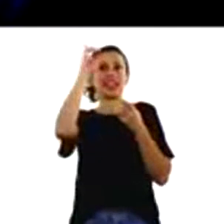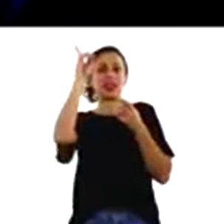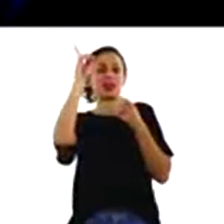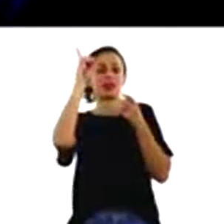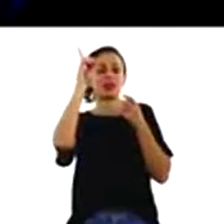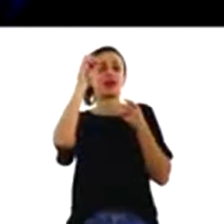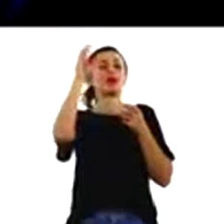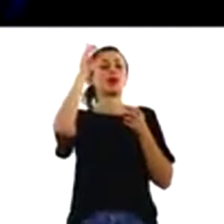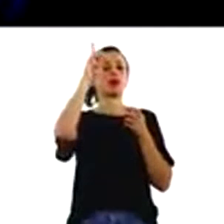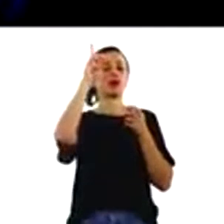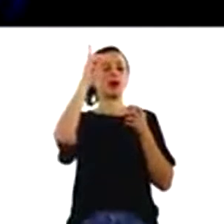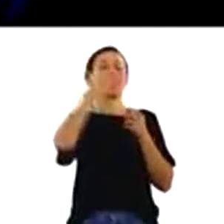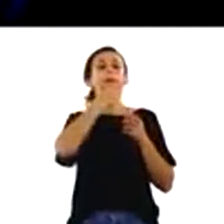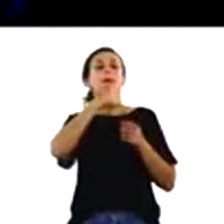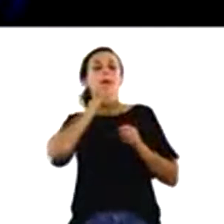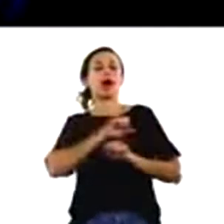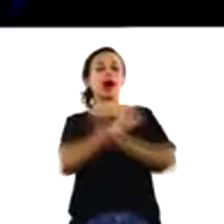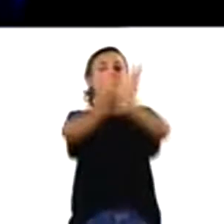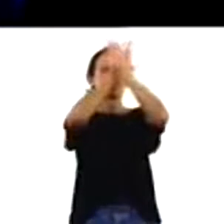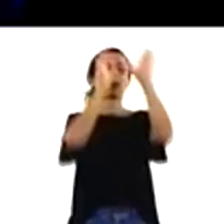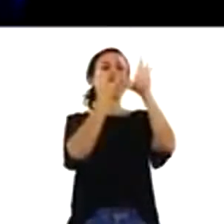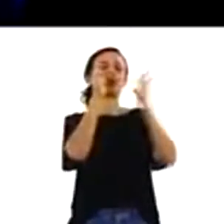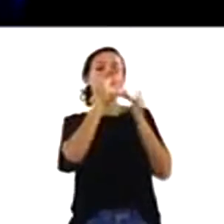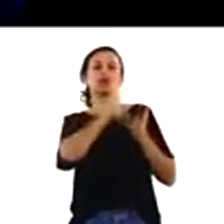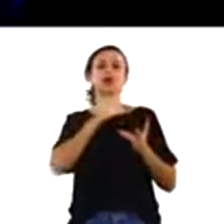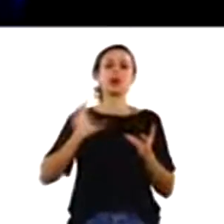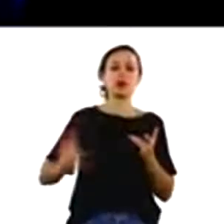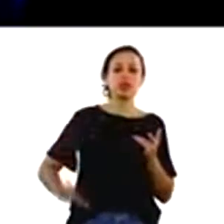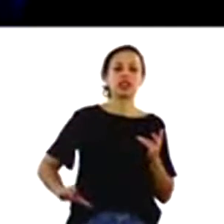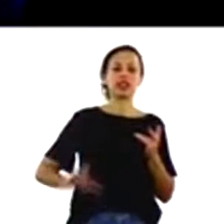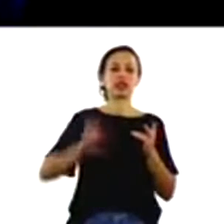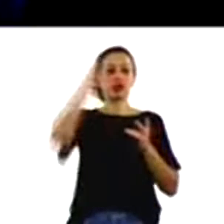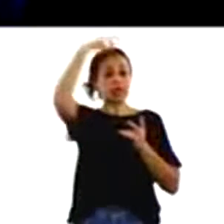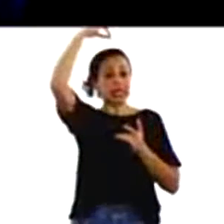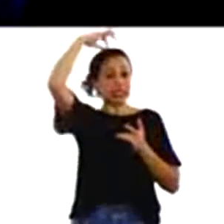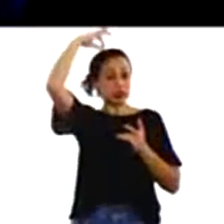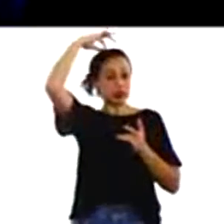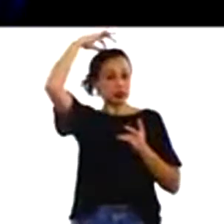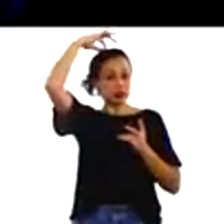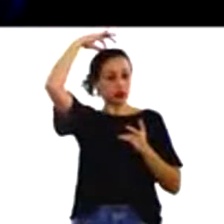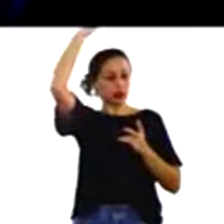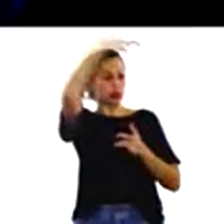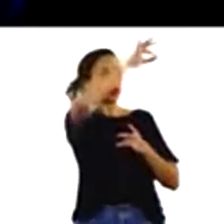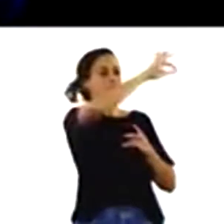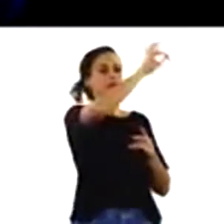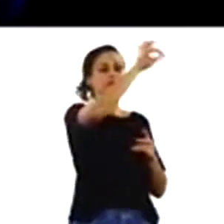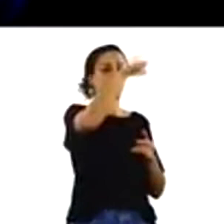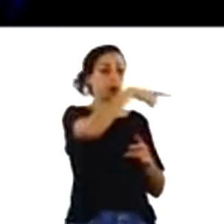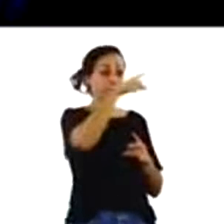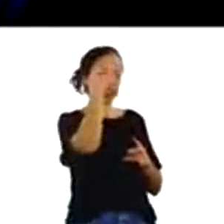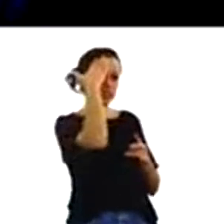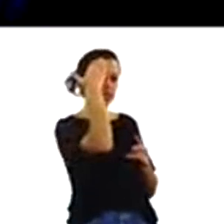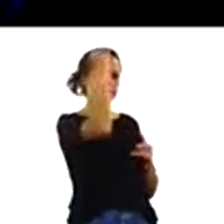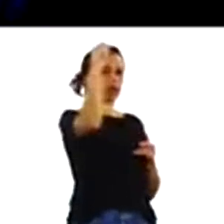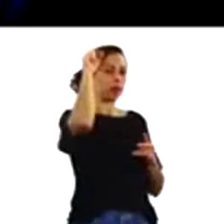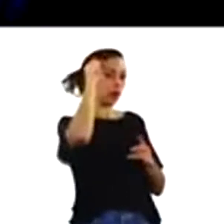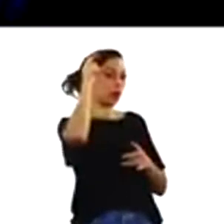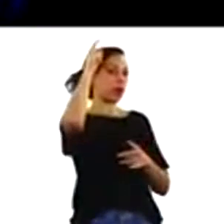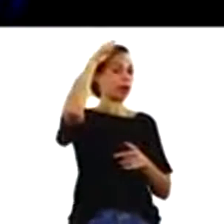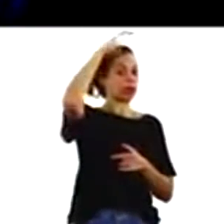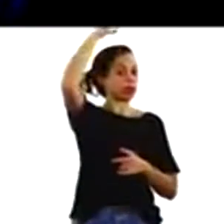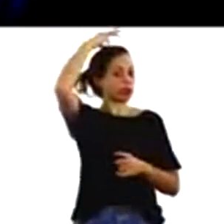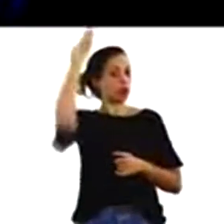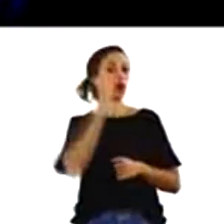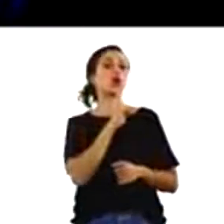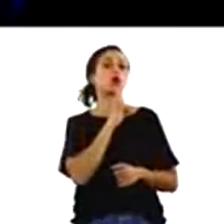da glória, vos conceda espírito de sabedoria, de revelação no pleno conhecimento